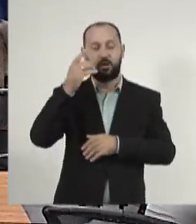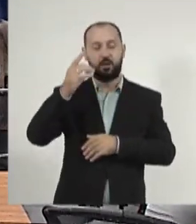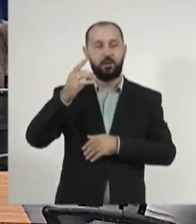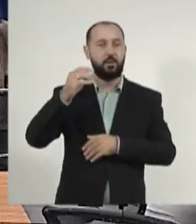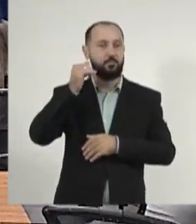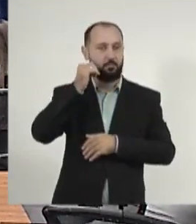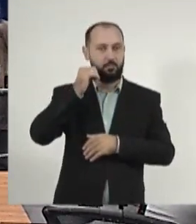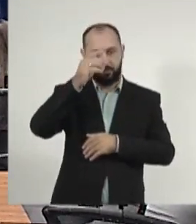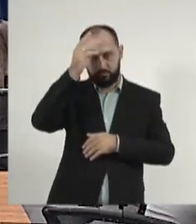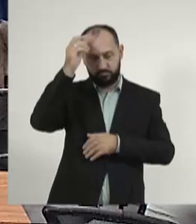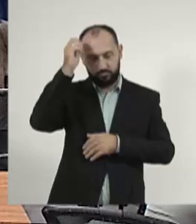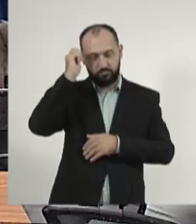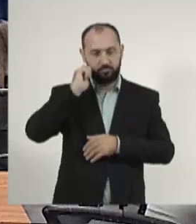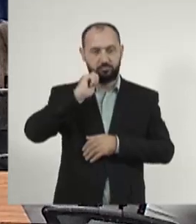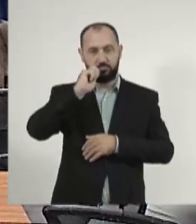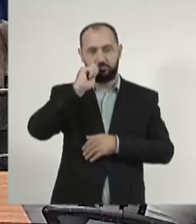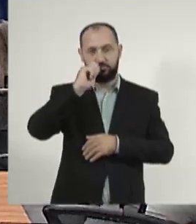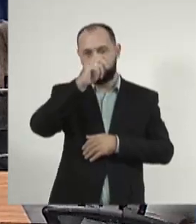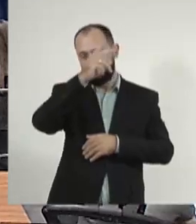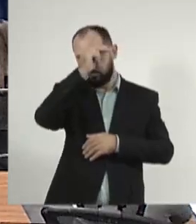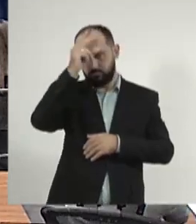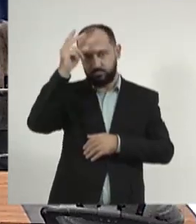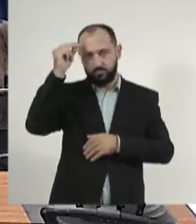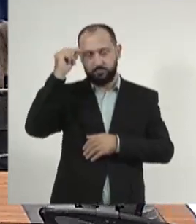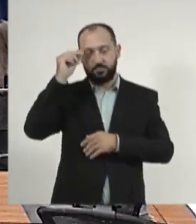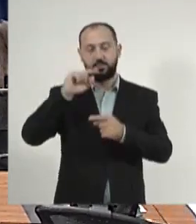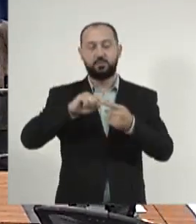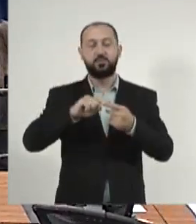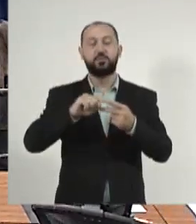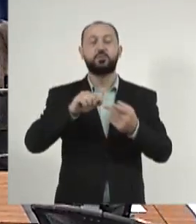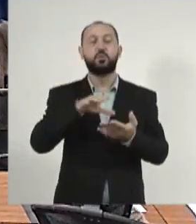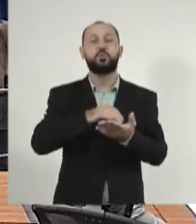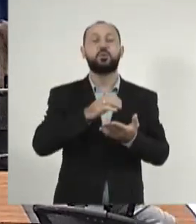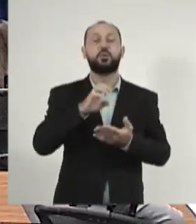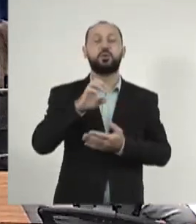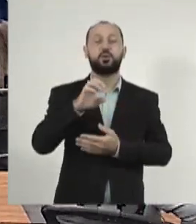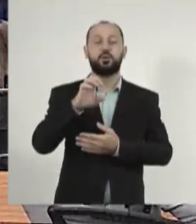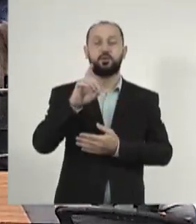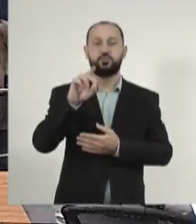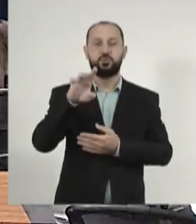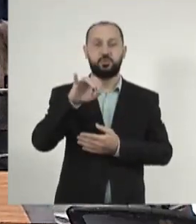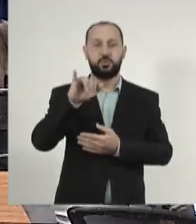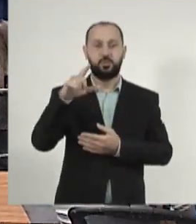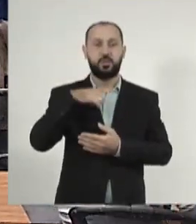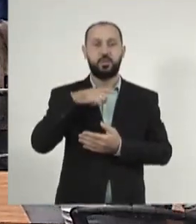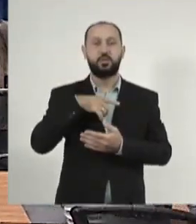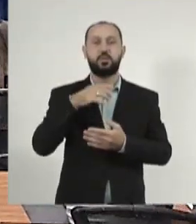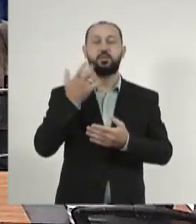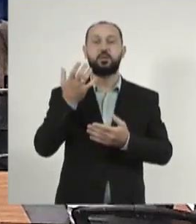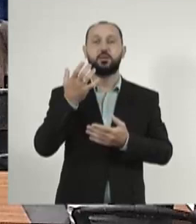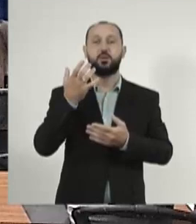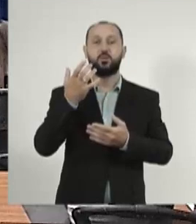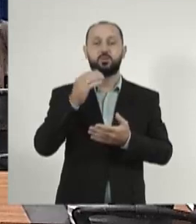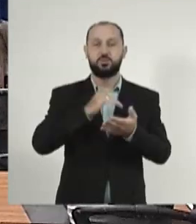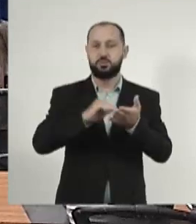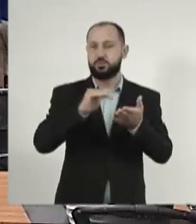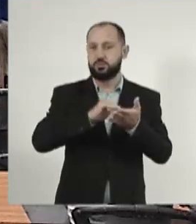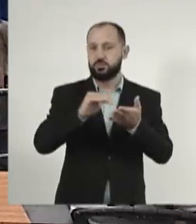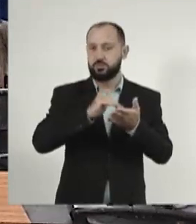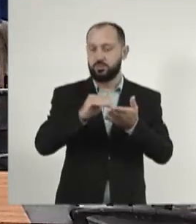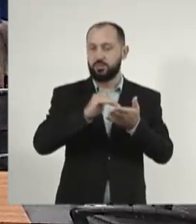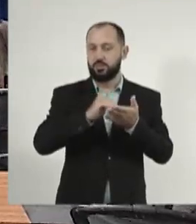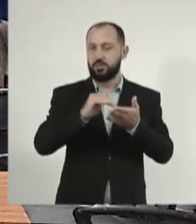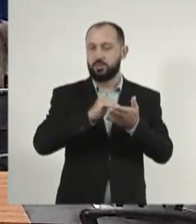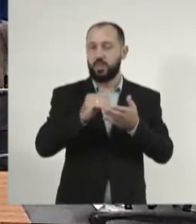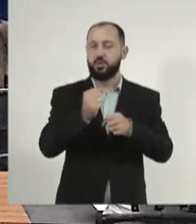prefeito do município de Campo Grande, e ao excelentíssimo senhor engenheiro Ednei Marcelo Miglioli, secretário municipal de infraestrutura e serviços